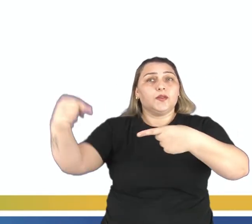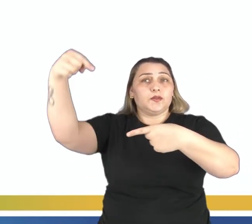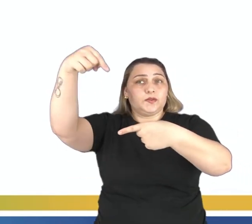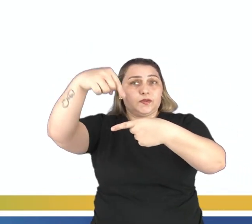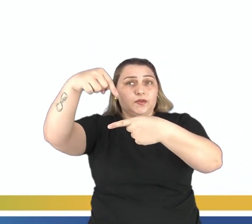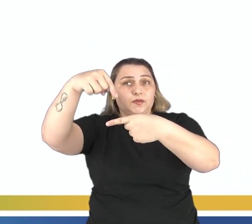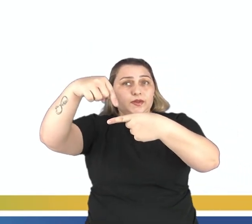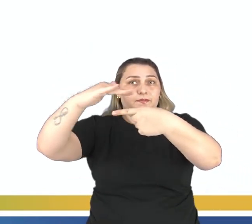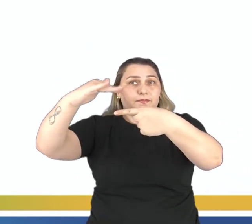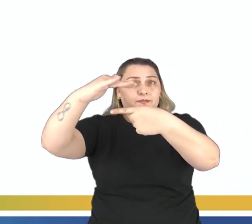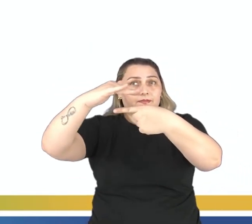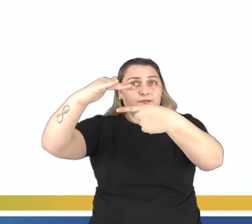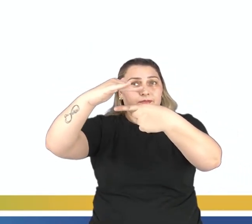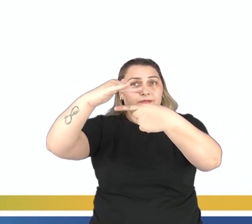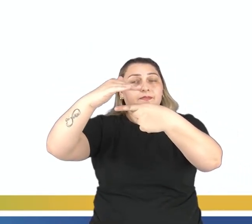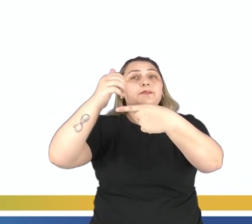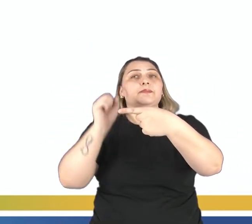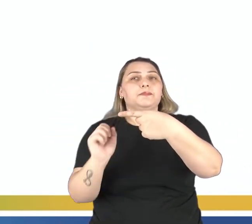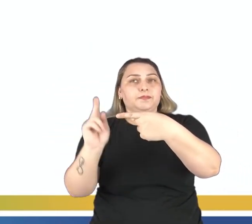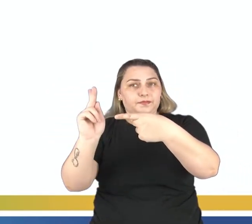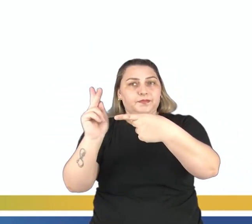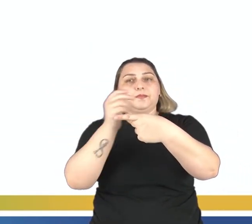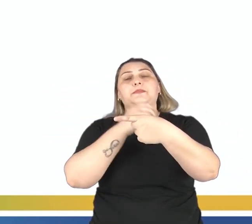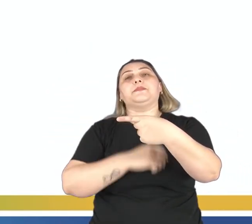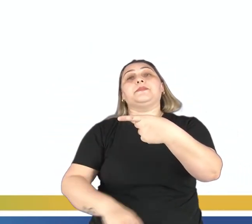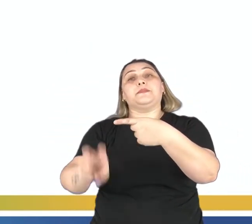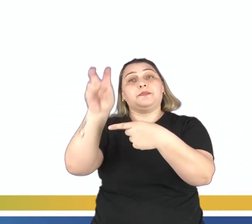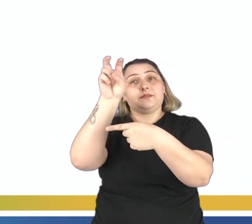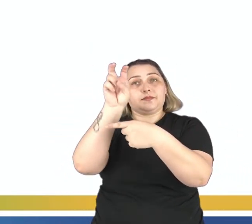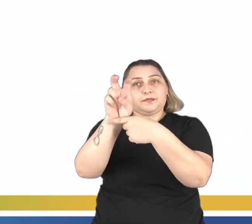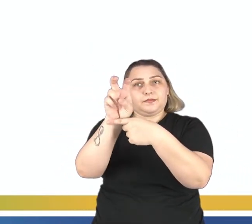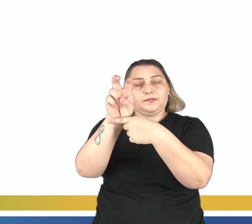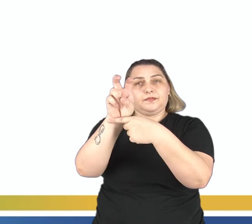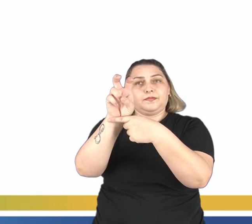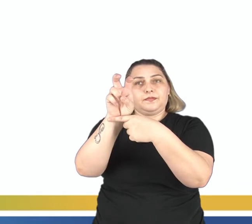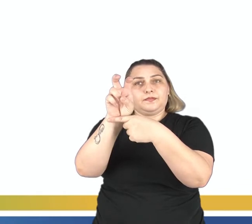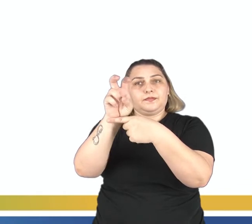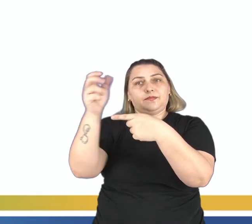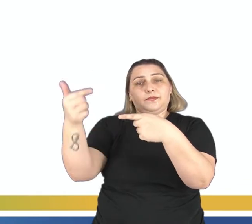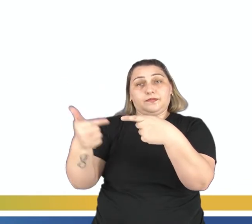números que ficam em cima. Perfeito. Então, nós vamos ter o quê?